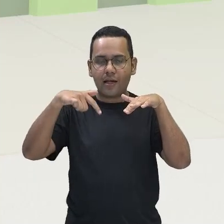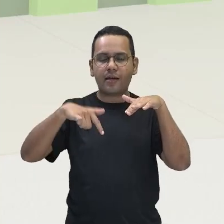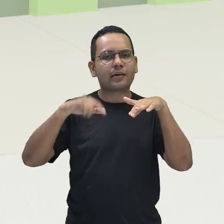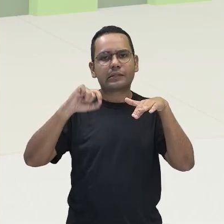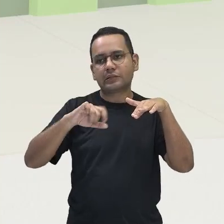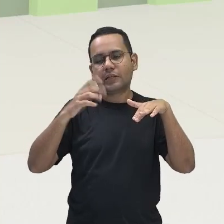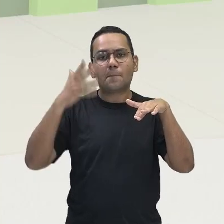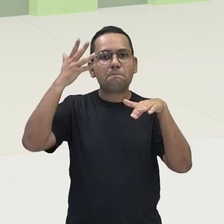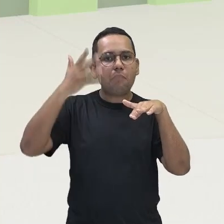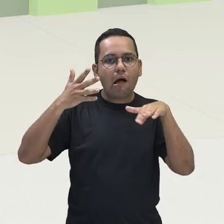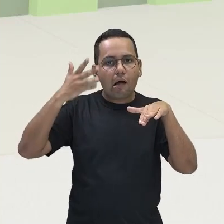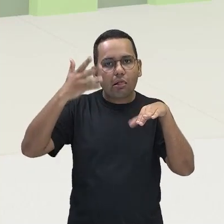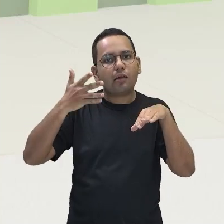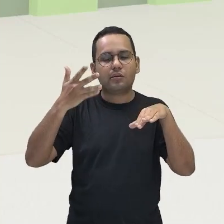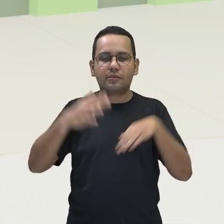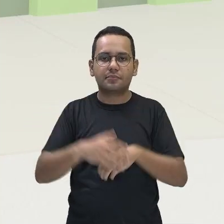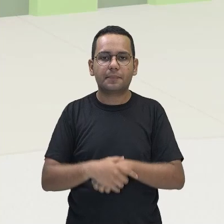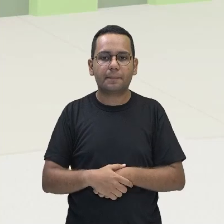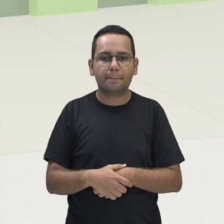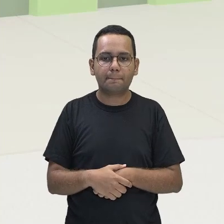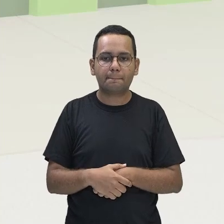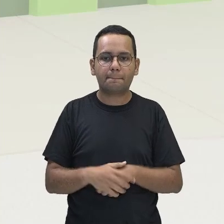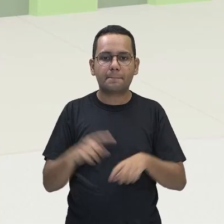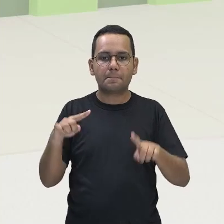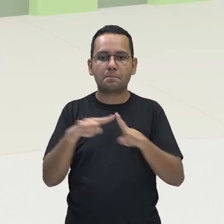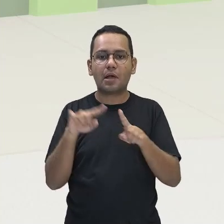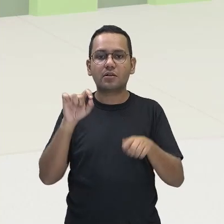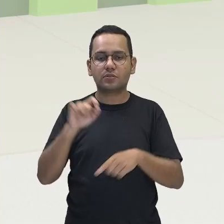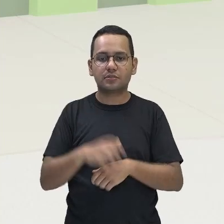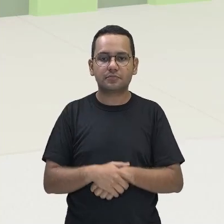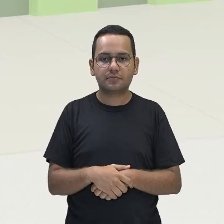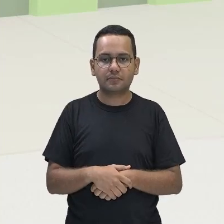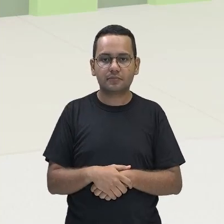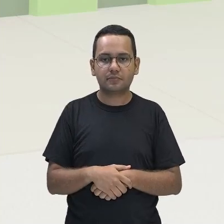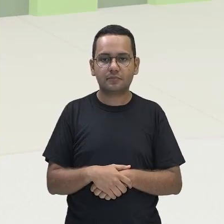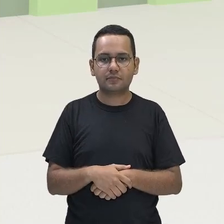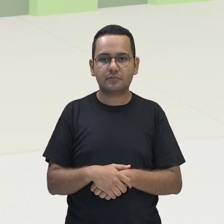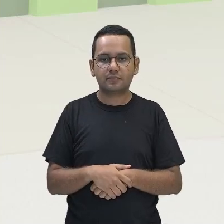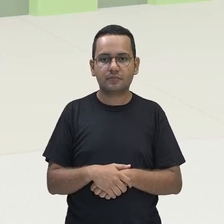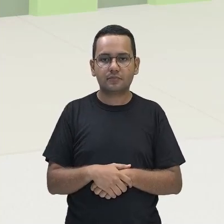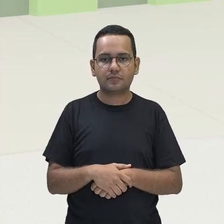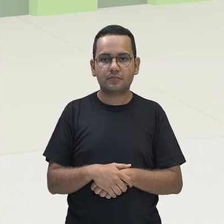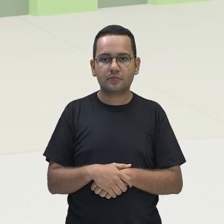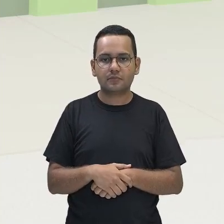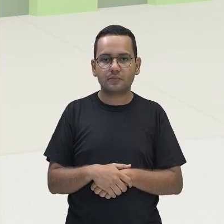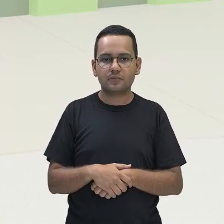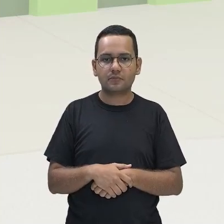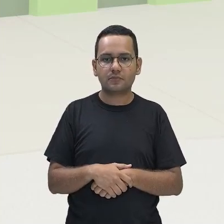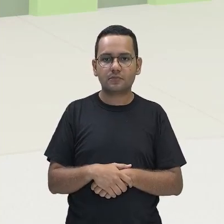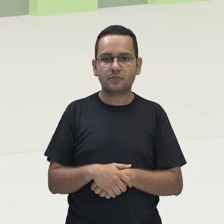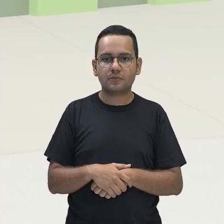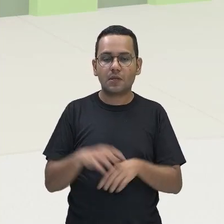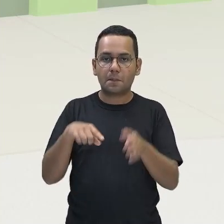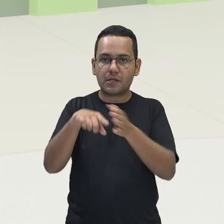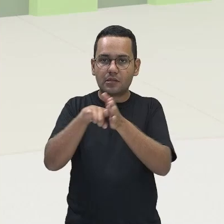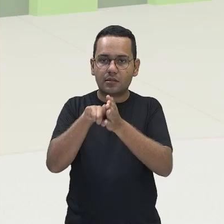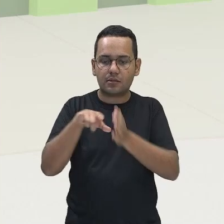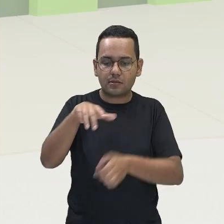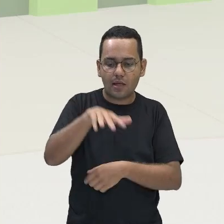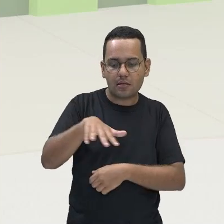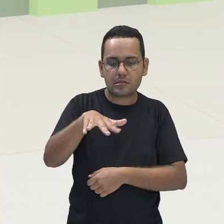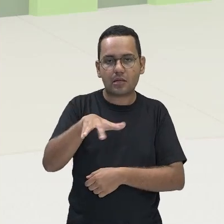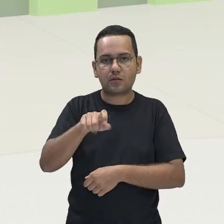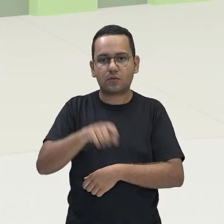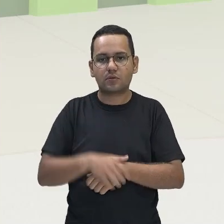congressos, onde pesquisadores de áreas afins, né, dentro da biologia